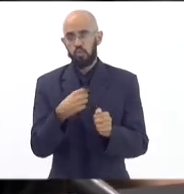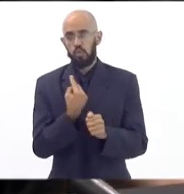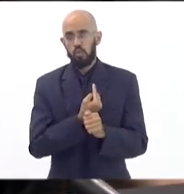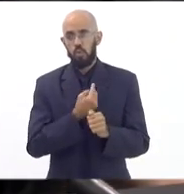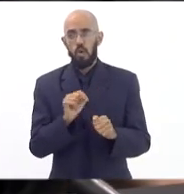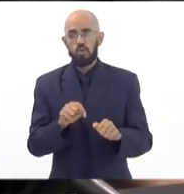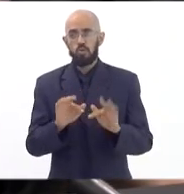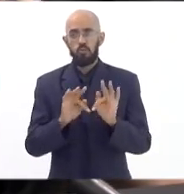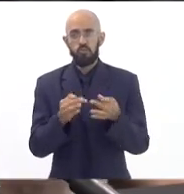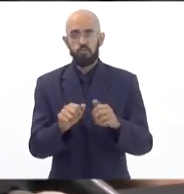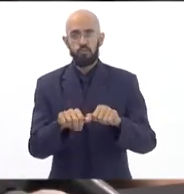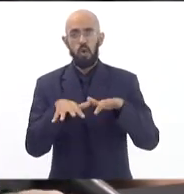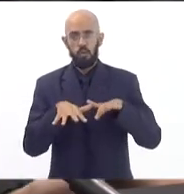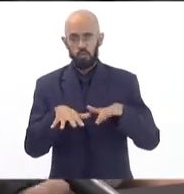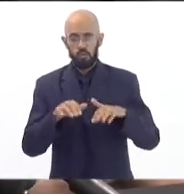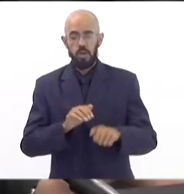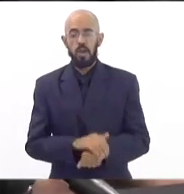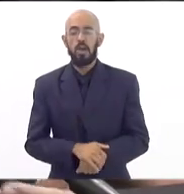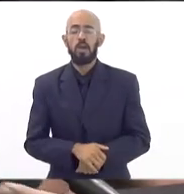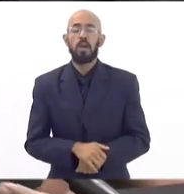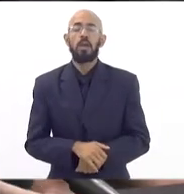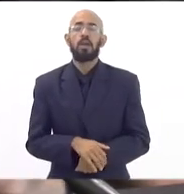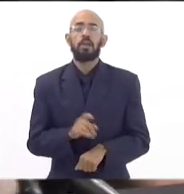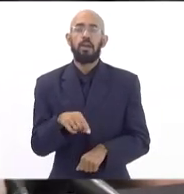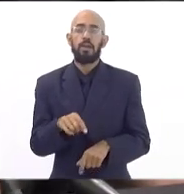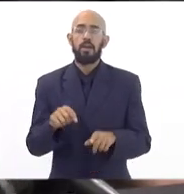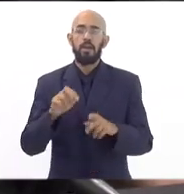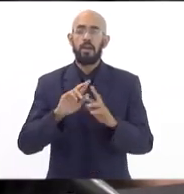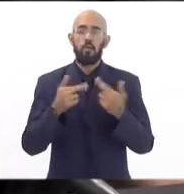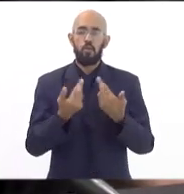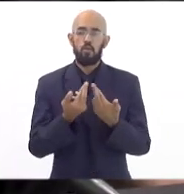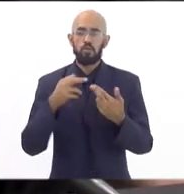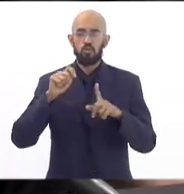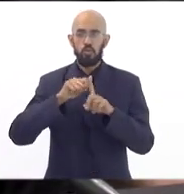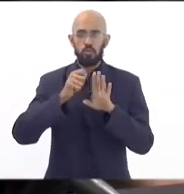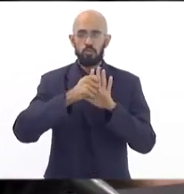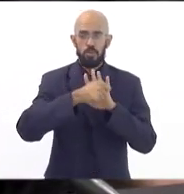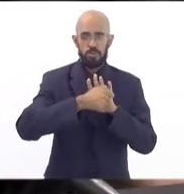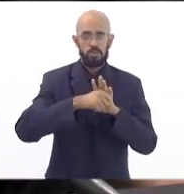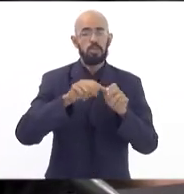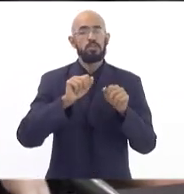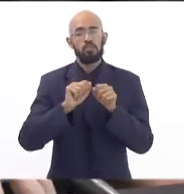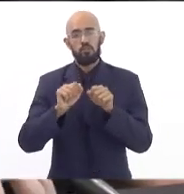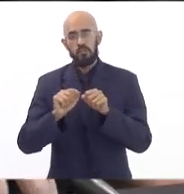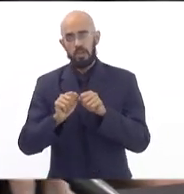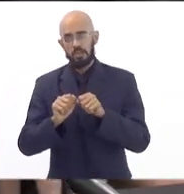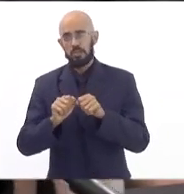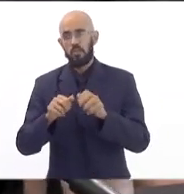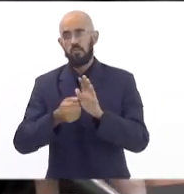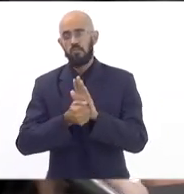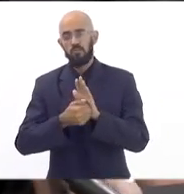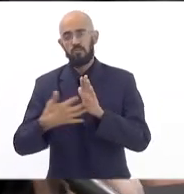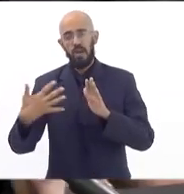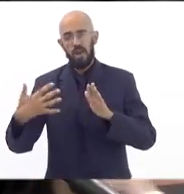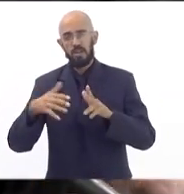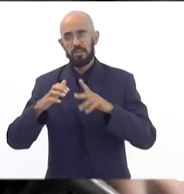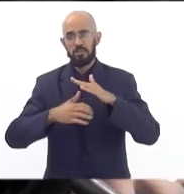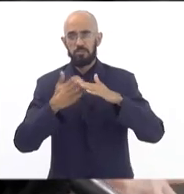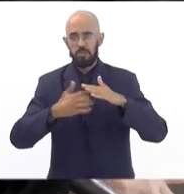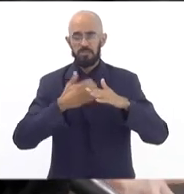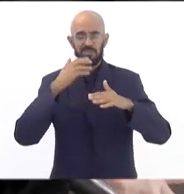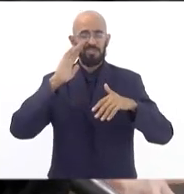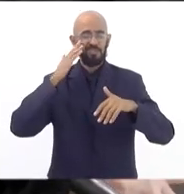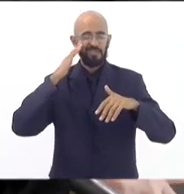troca da área de inteligência que o senhor falou então reuniões mensais são feitas com várias agências para que a gente possa